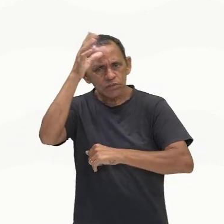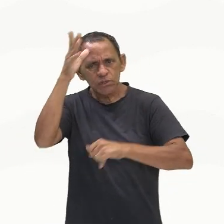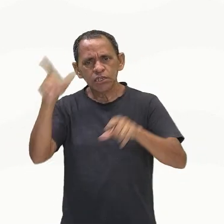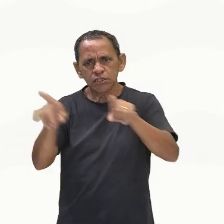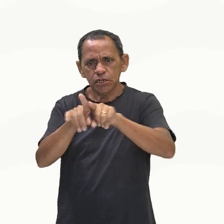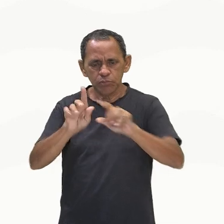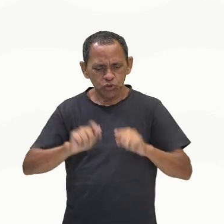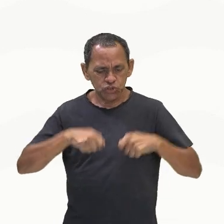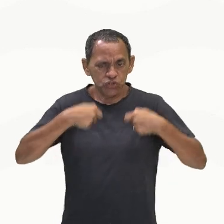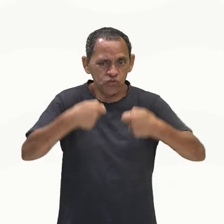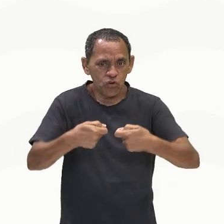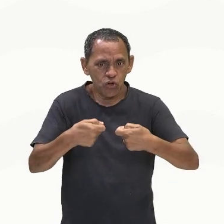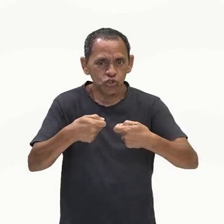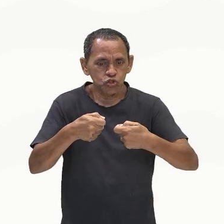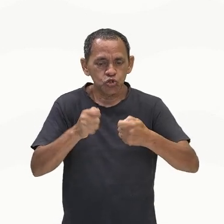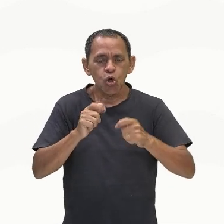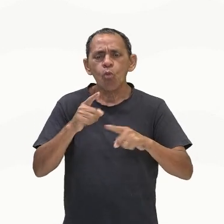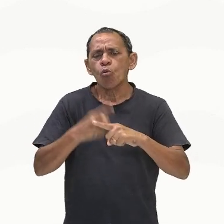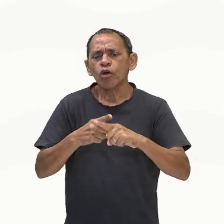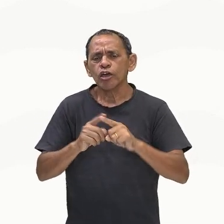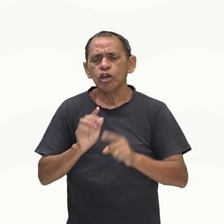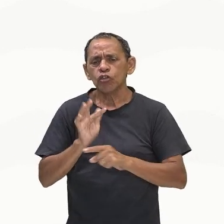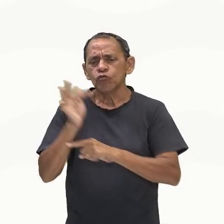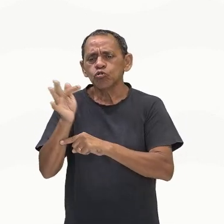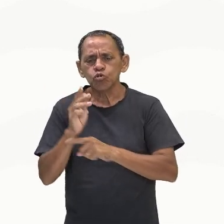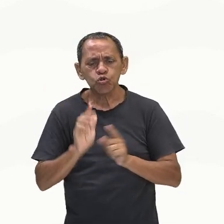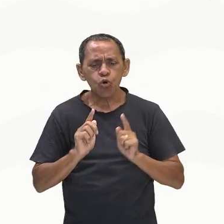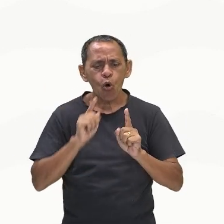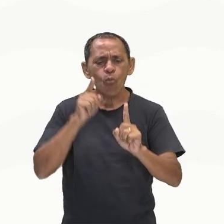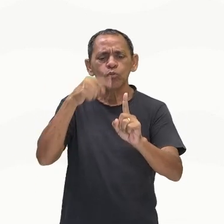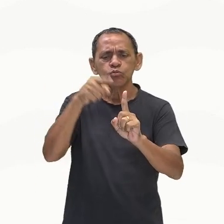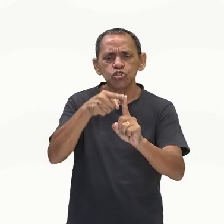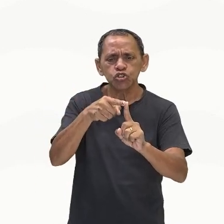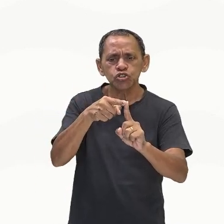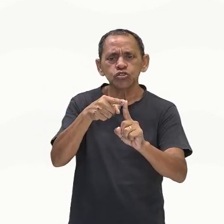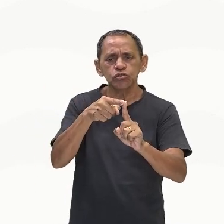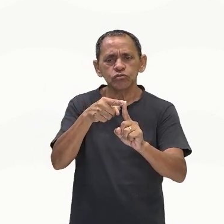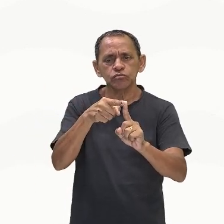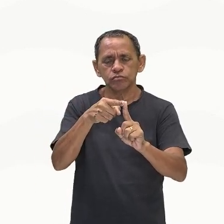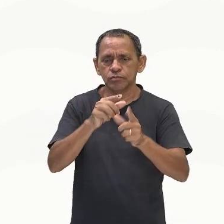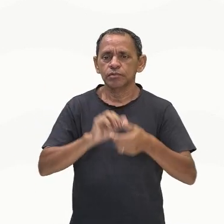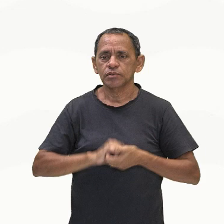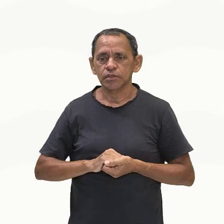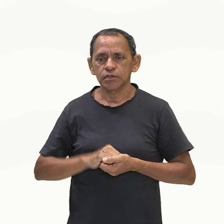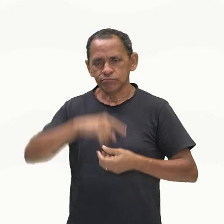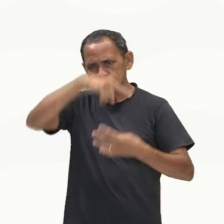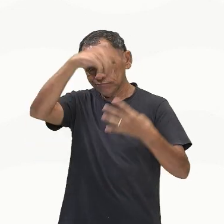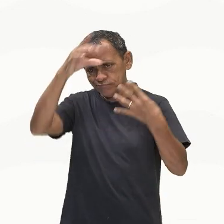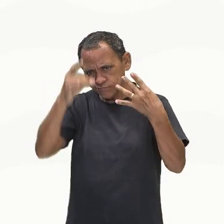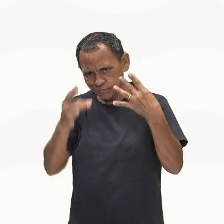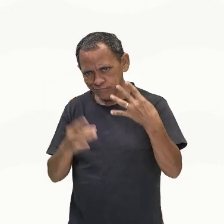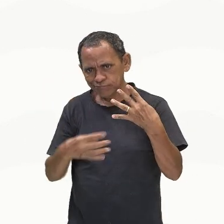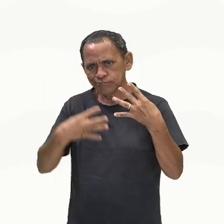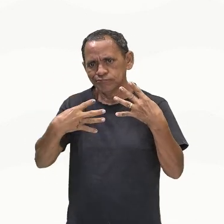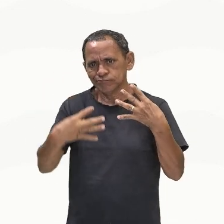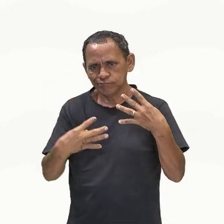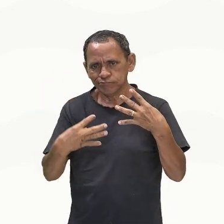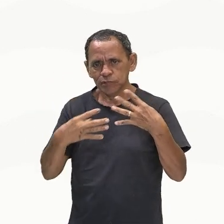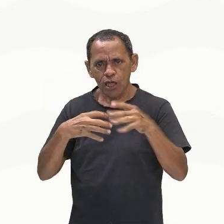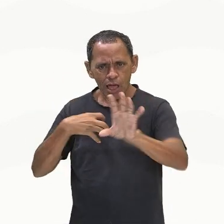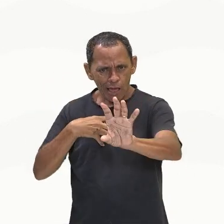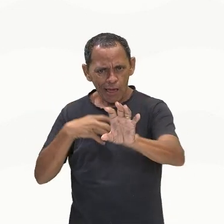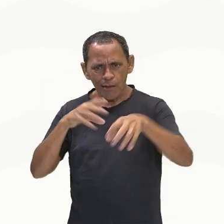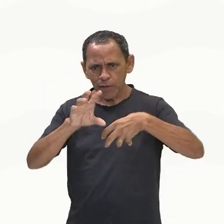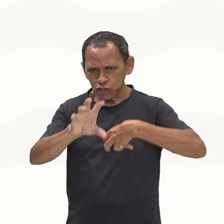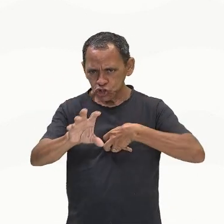um objetivo. Temos também a empatia, que é a habilidade de reconhecer as emoções de